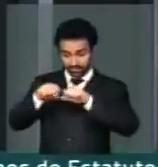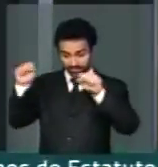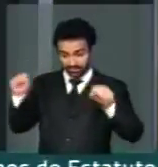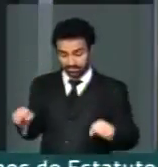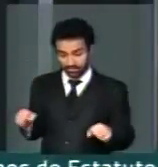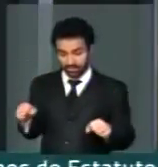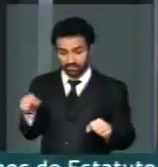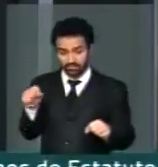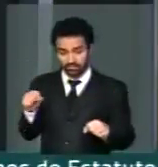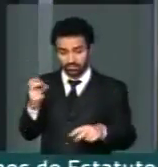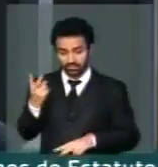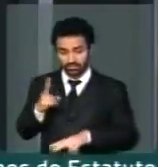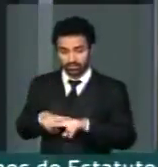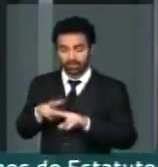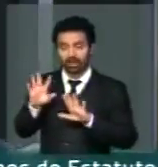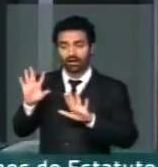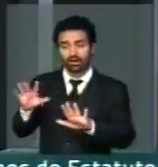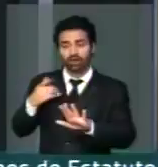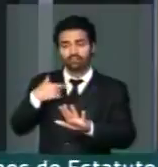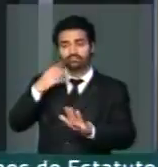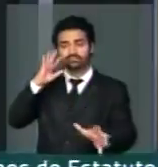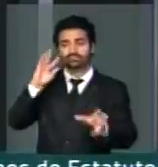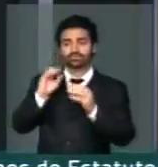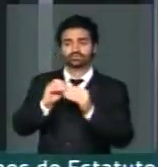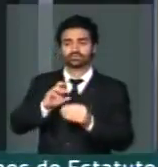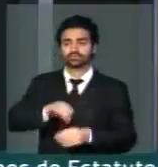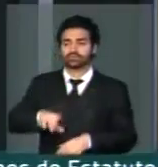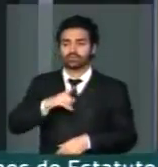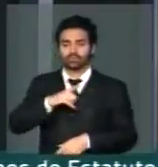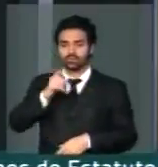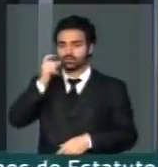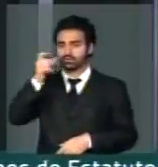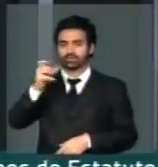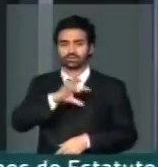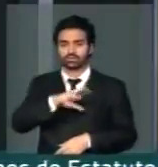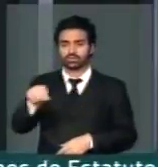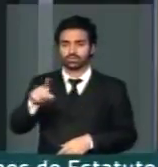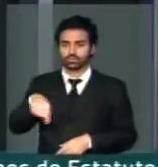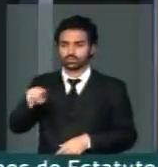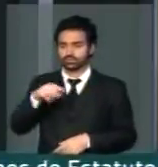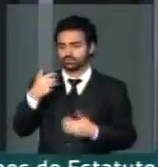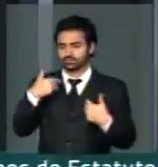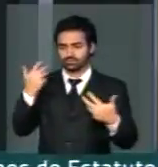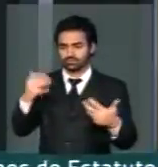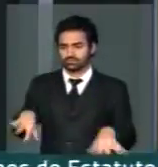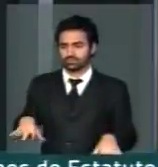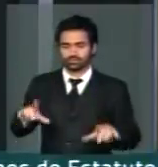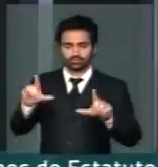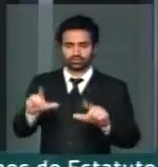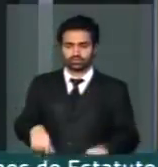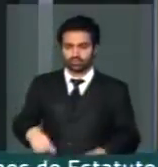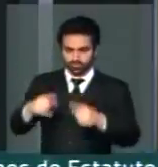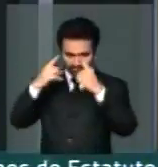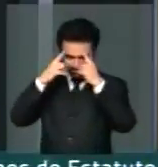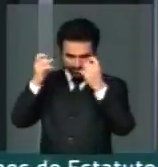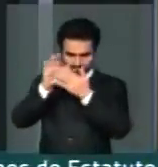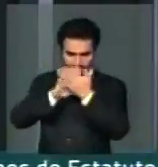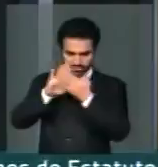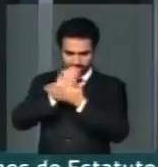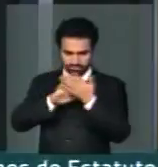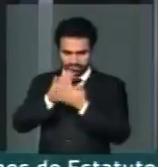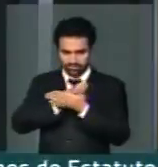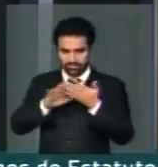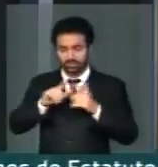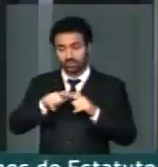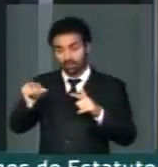vê que não há um interesse da parte de todos na diminuição dos índices de violência, mas sim